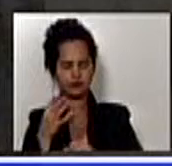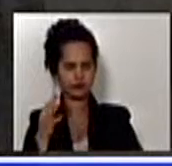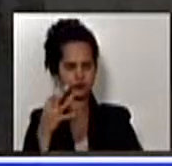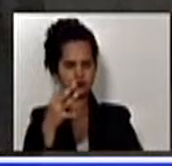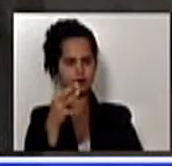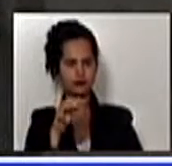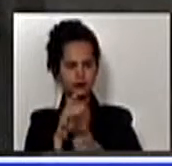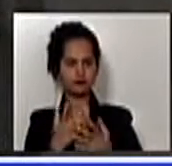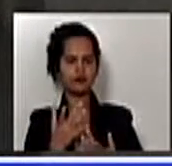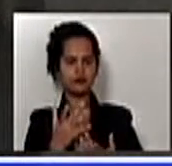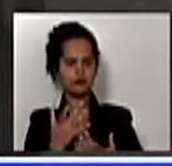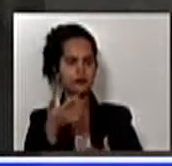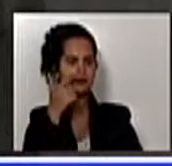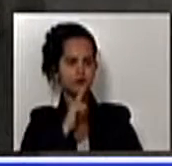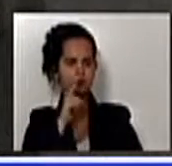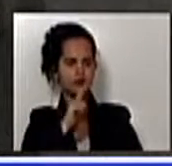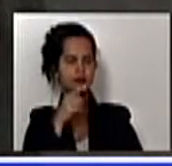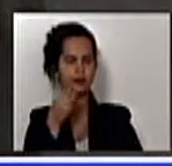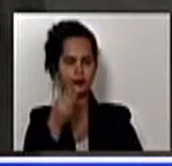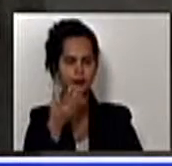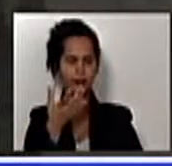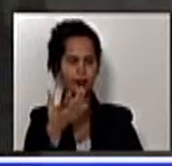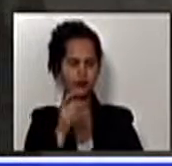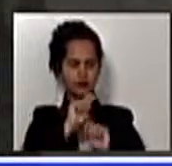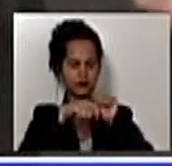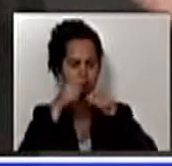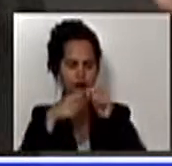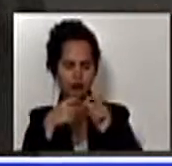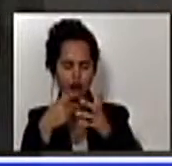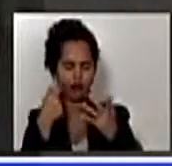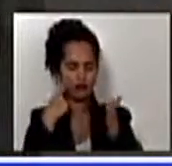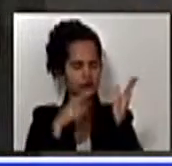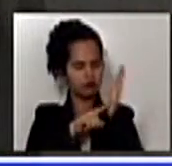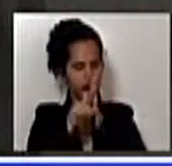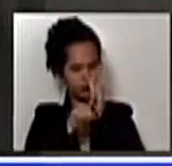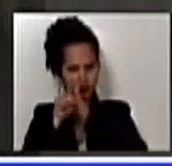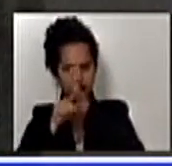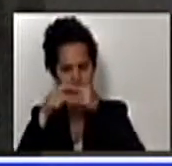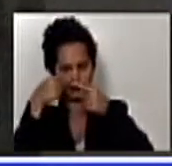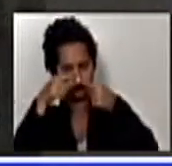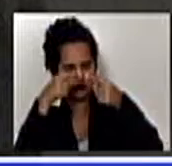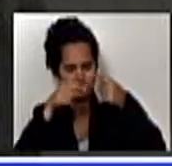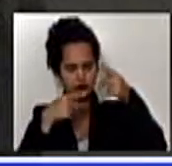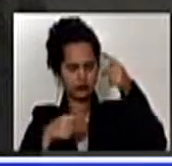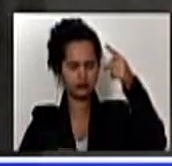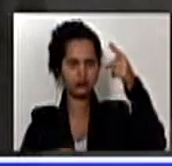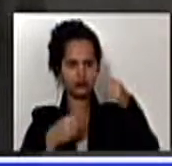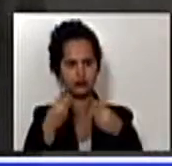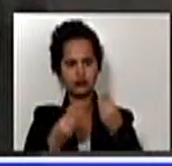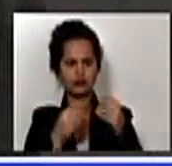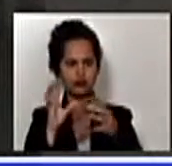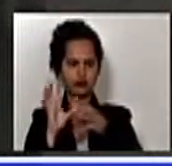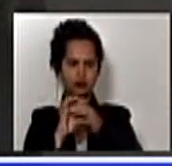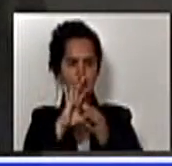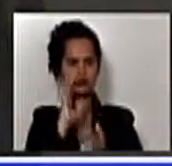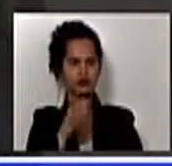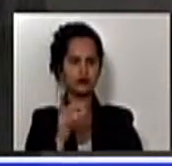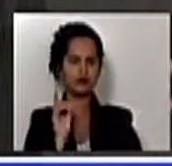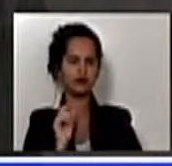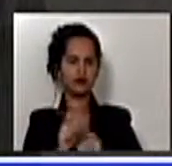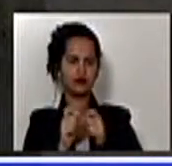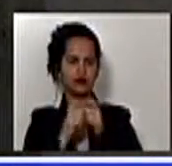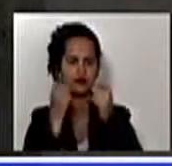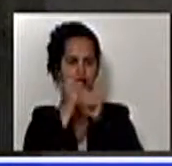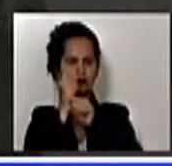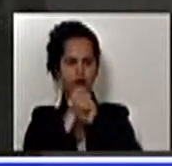contratados, consiga fazer malhas fiscais como fizemos esse ano no ITCD, que só